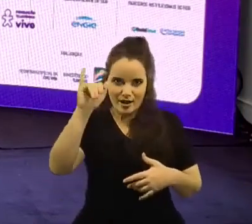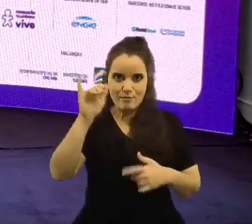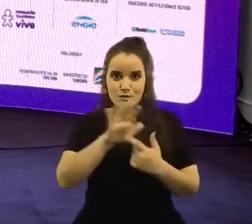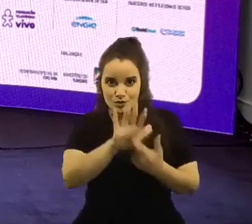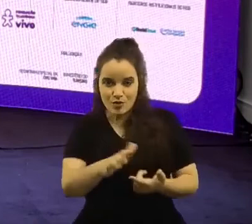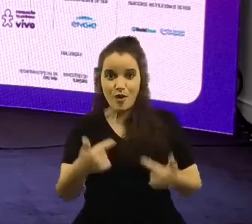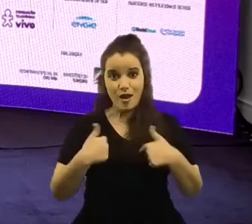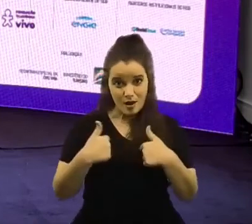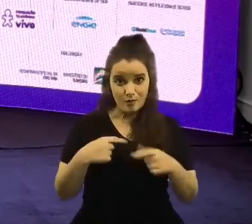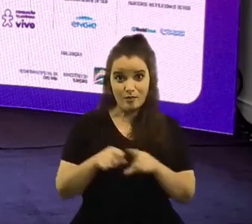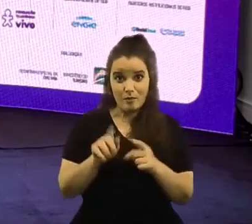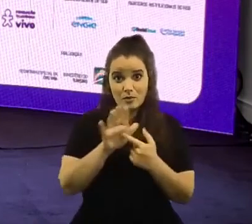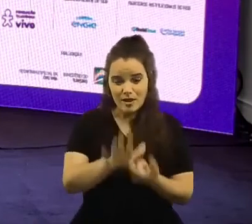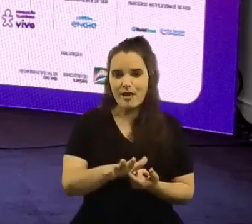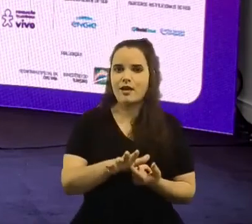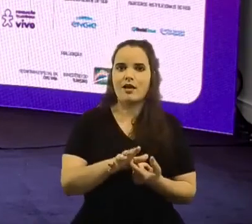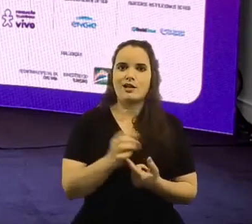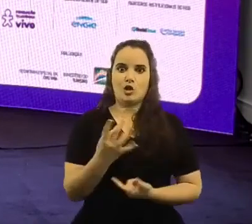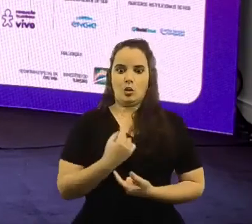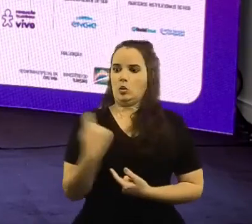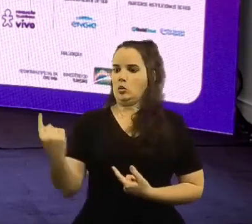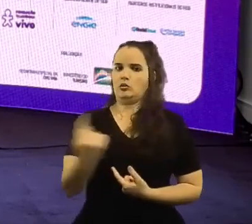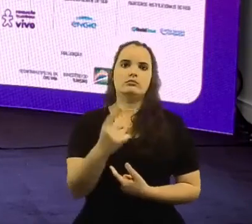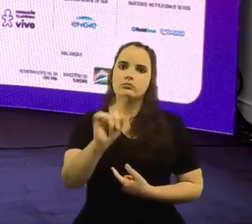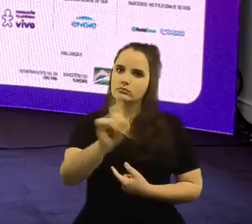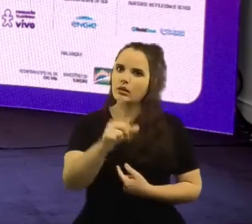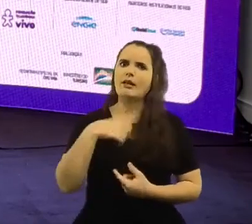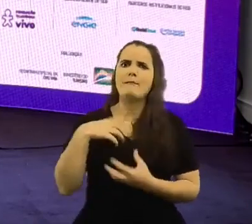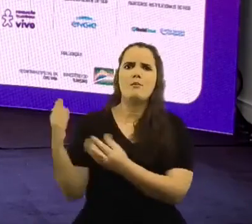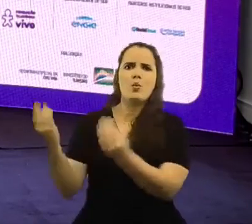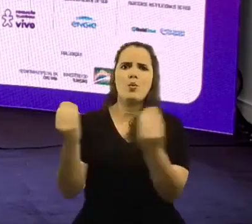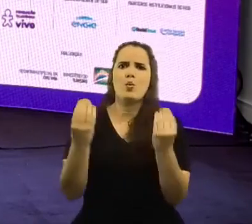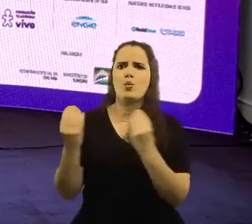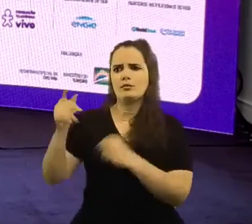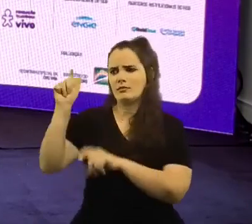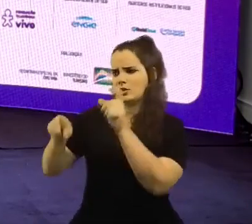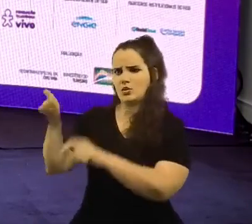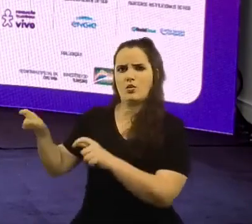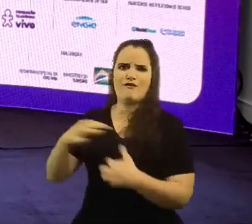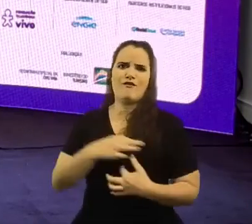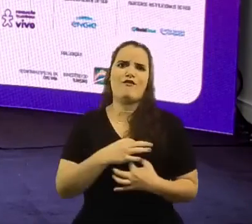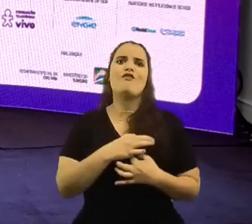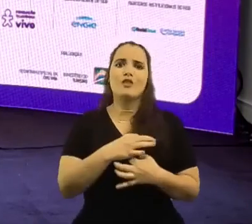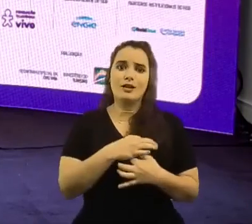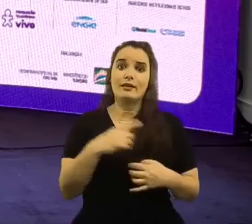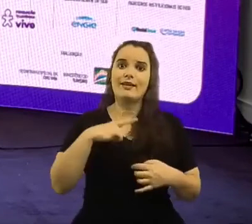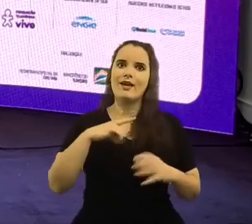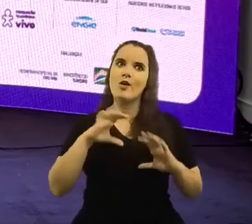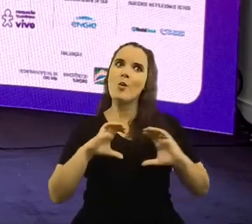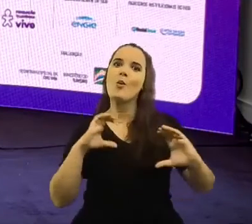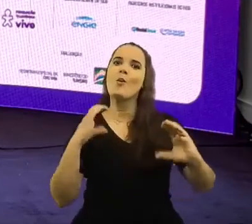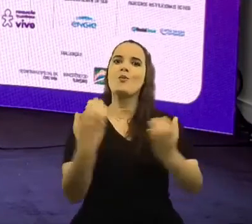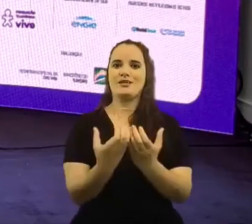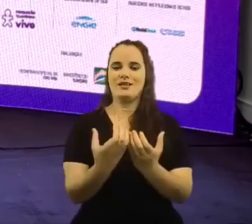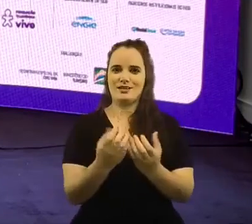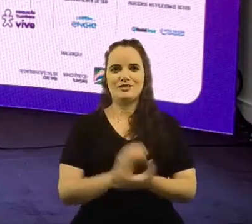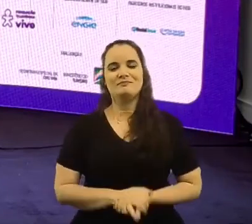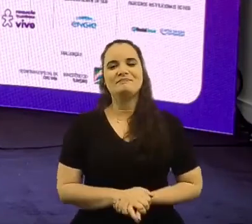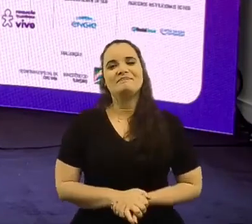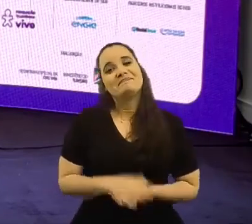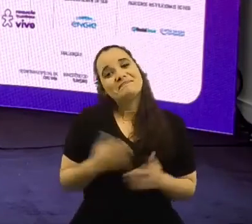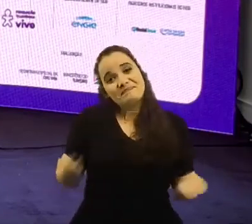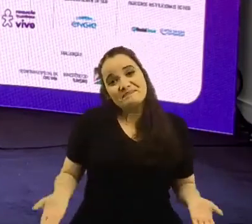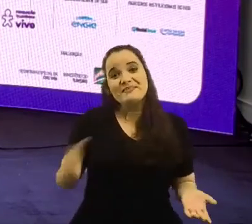muitos voluntários. E já é uma grande comunidade. Eu acho que esse é o nosso forte. Mas, Chay, olha, vai ser um sucesso essa série. A